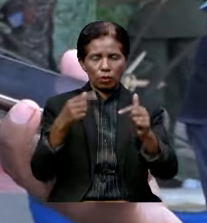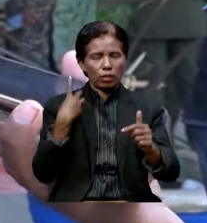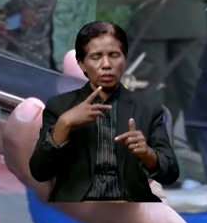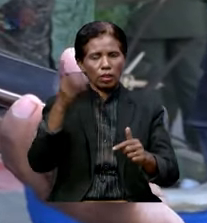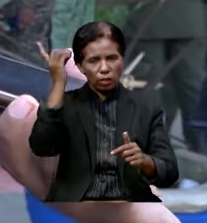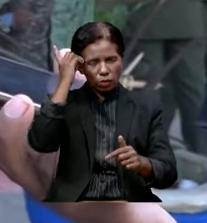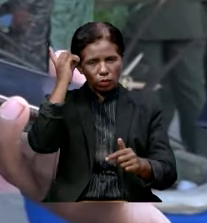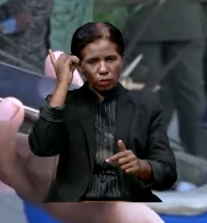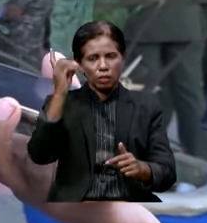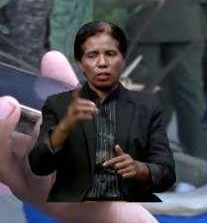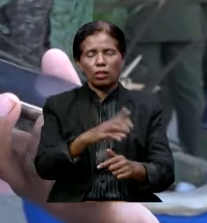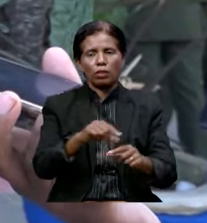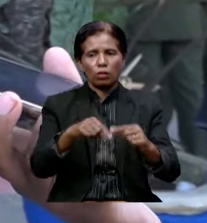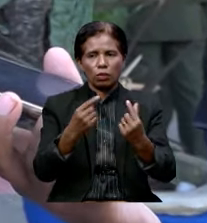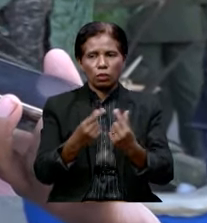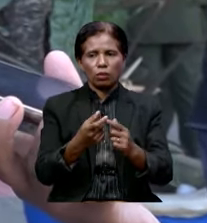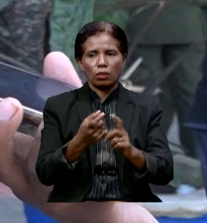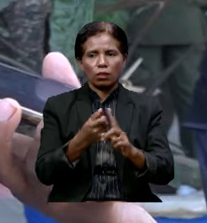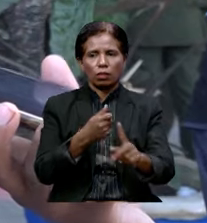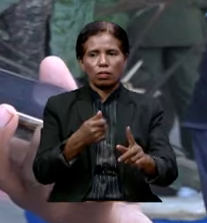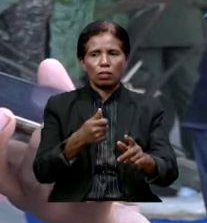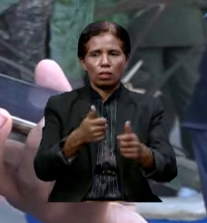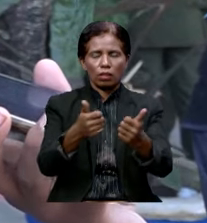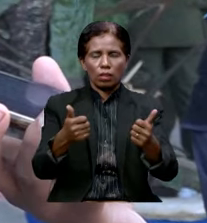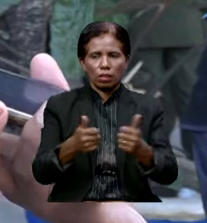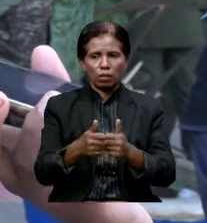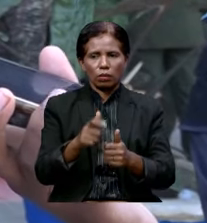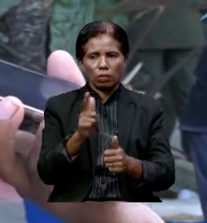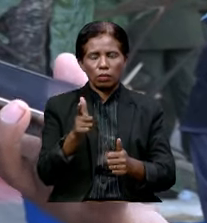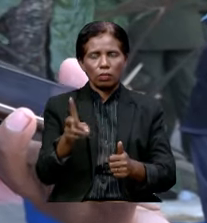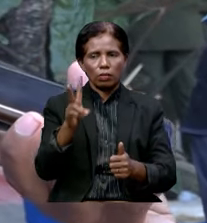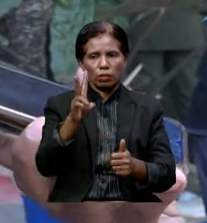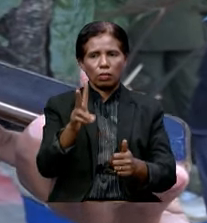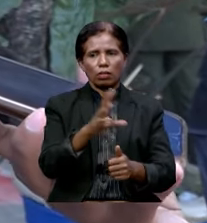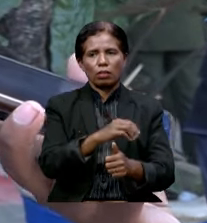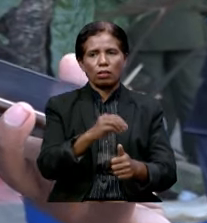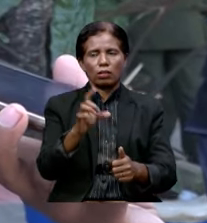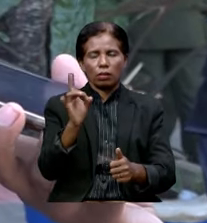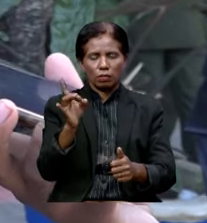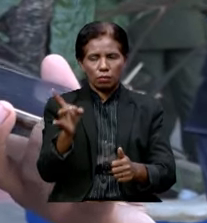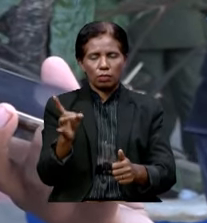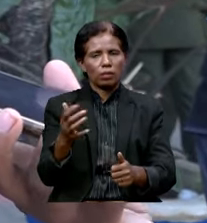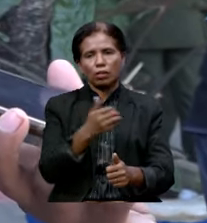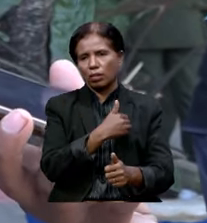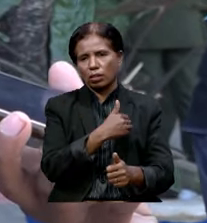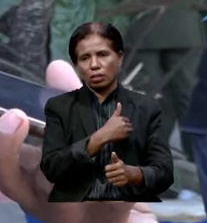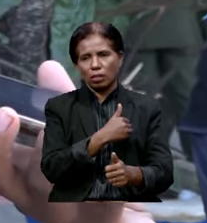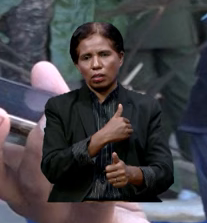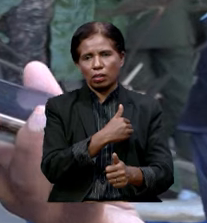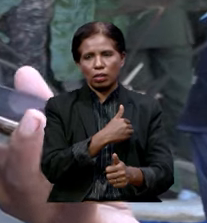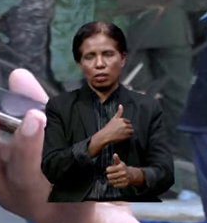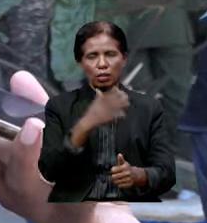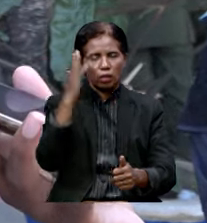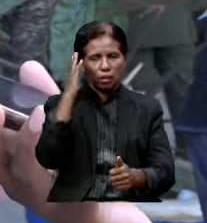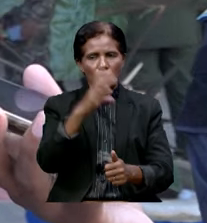desconfia ka ta grupo balon ho se arte 22 no balon ho se 80 mai be si dau ka indica la los